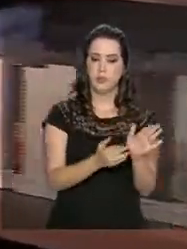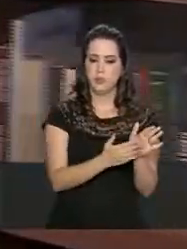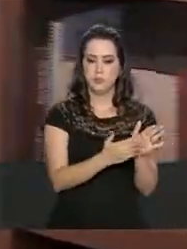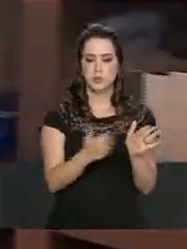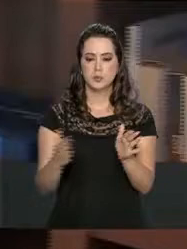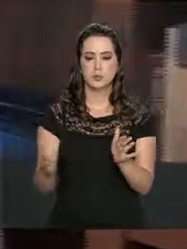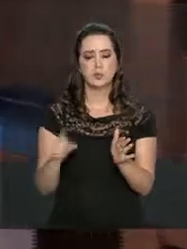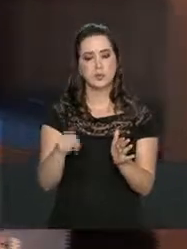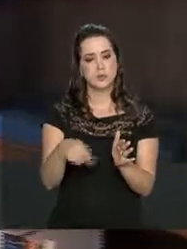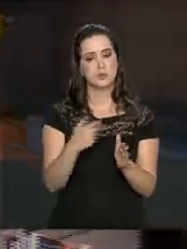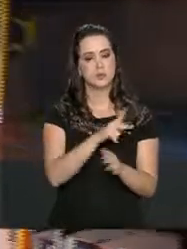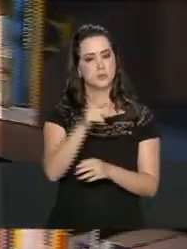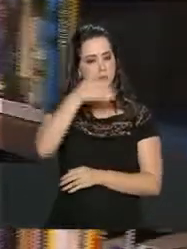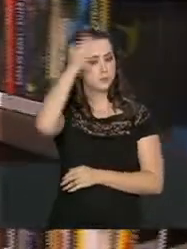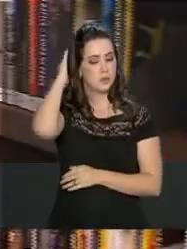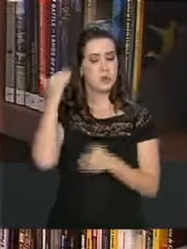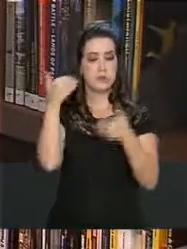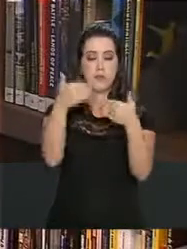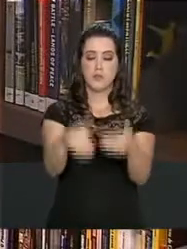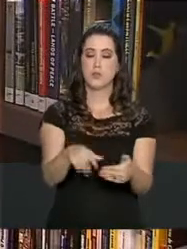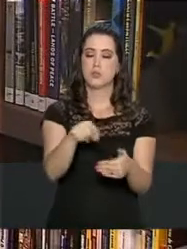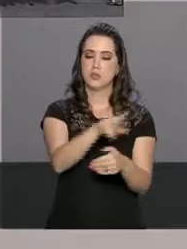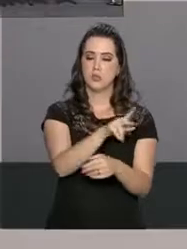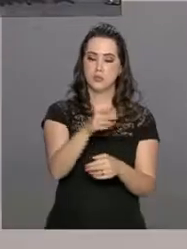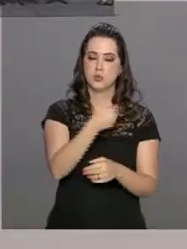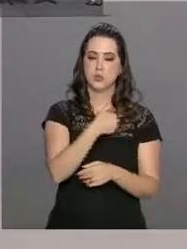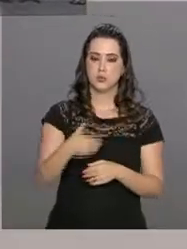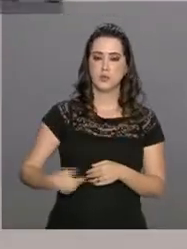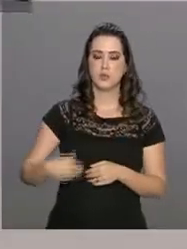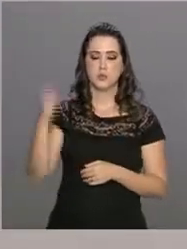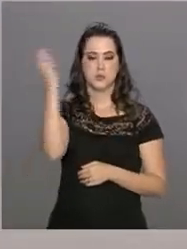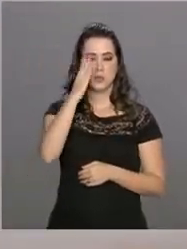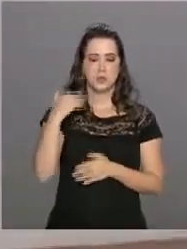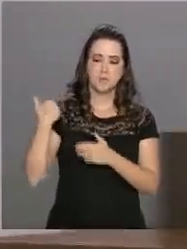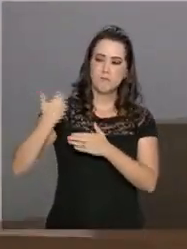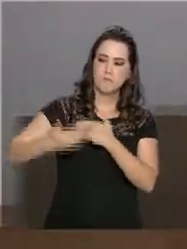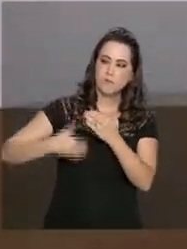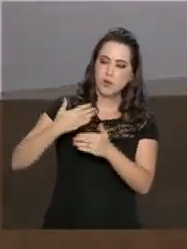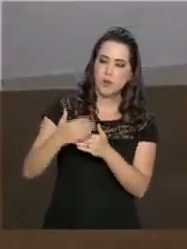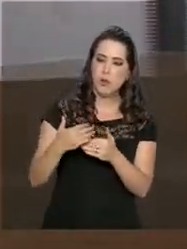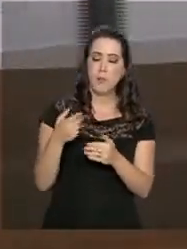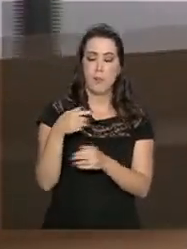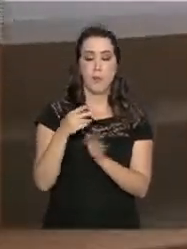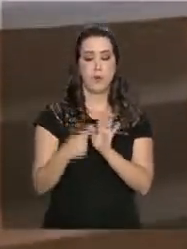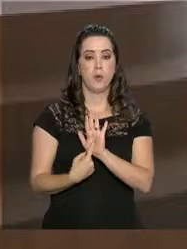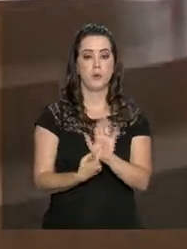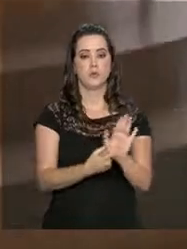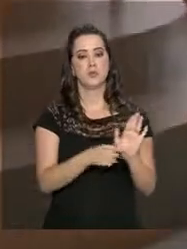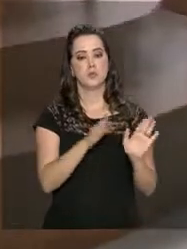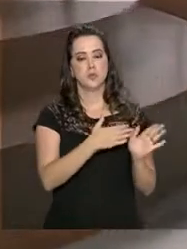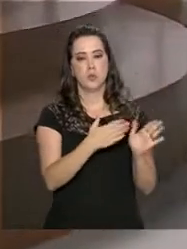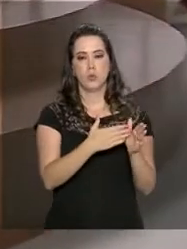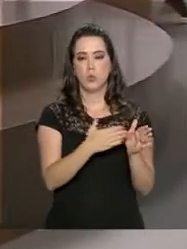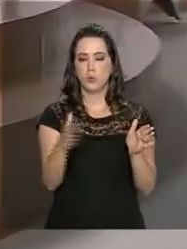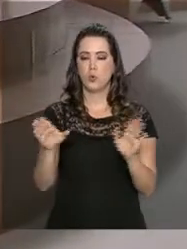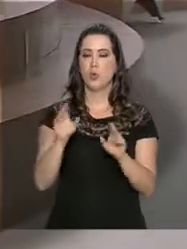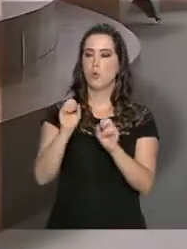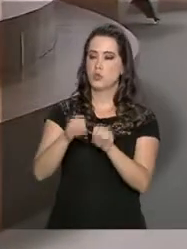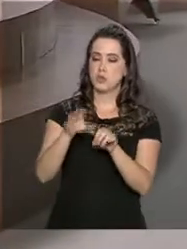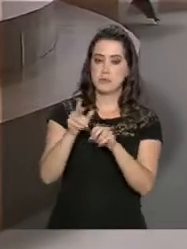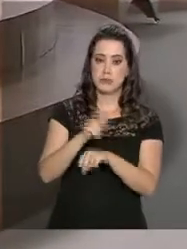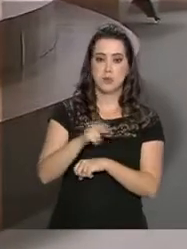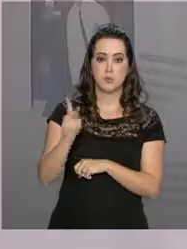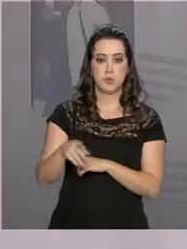em que Michel Temer esteve à frente do governo brasileiro. Uma linha do tempo faz um breve relato das carreiras acadêmica,